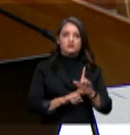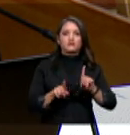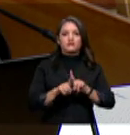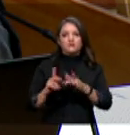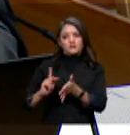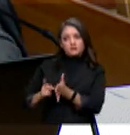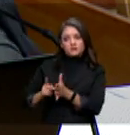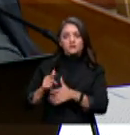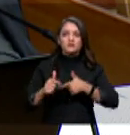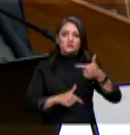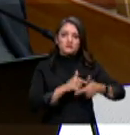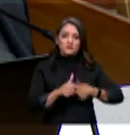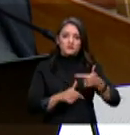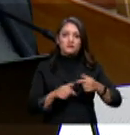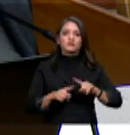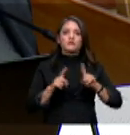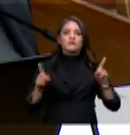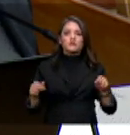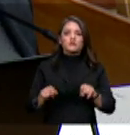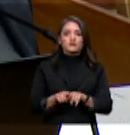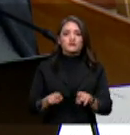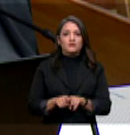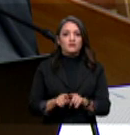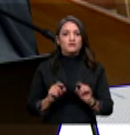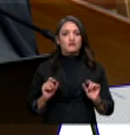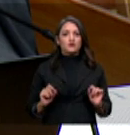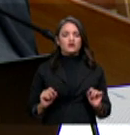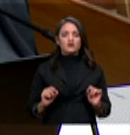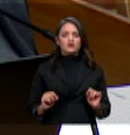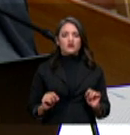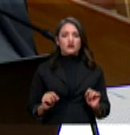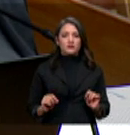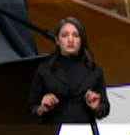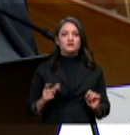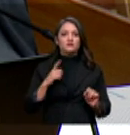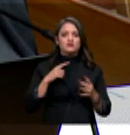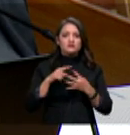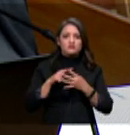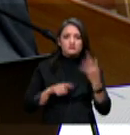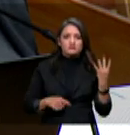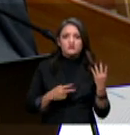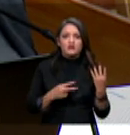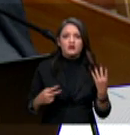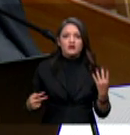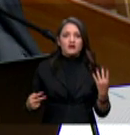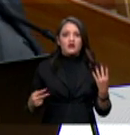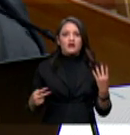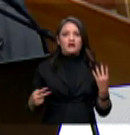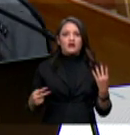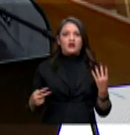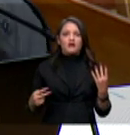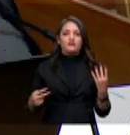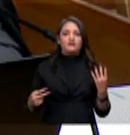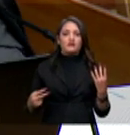sindicato-trabalhador do outro, mas, pelo menos, e cito aqui em quatro passagens, a Constituição